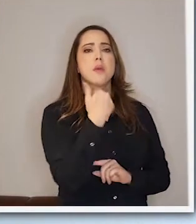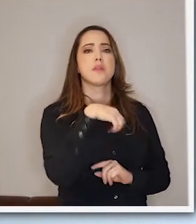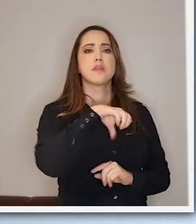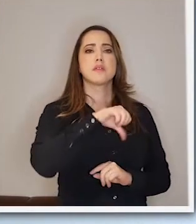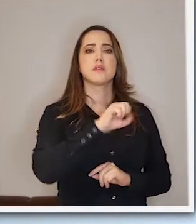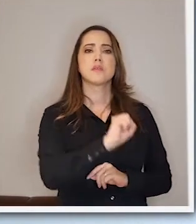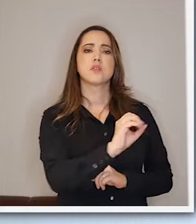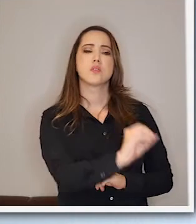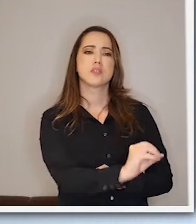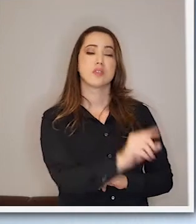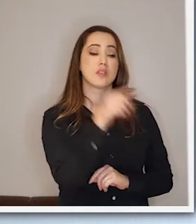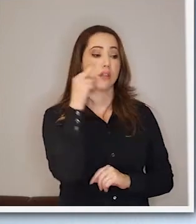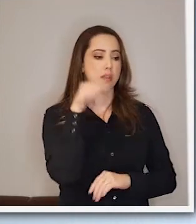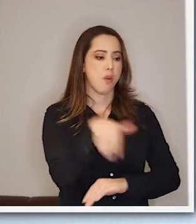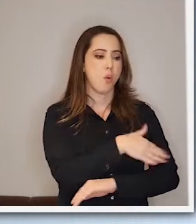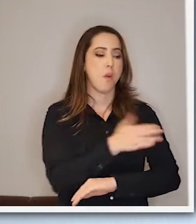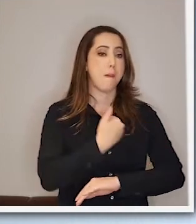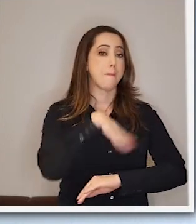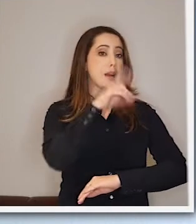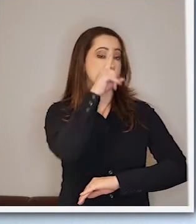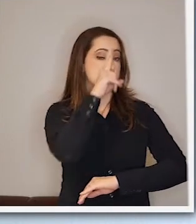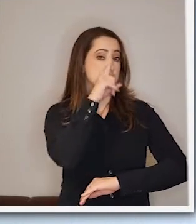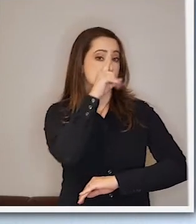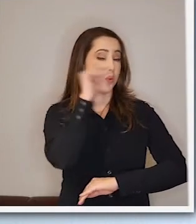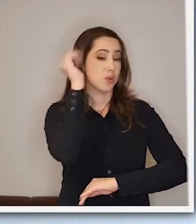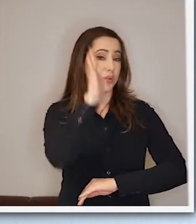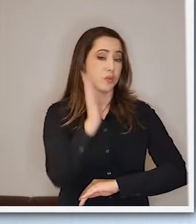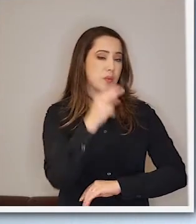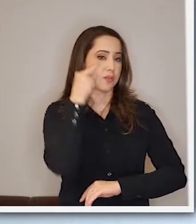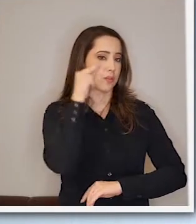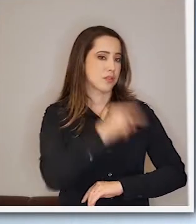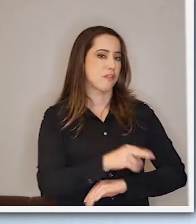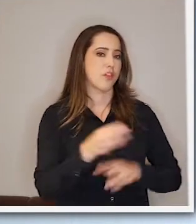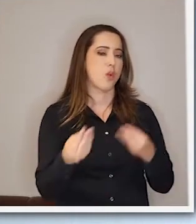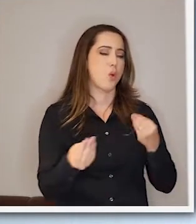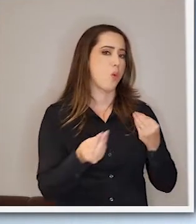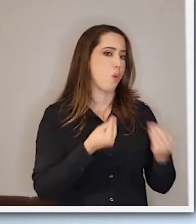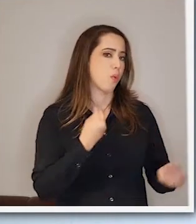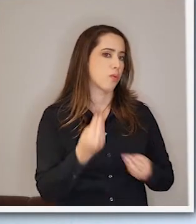numa rua aqui na década de 80, que é considerada uma das mais perigosas